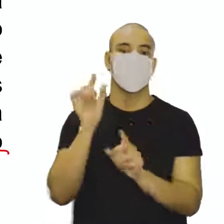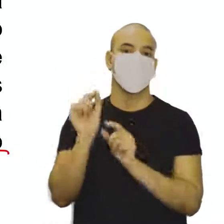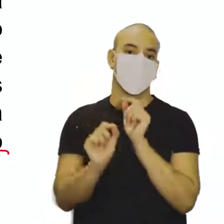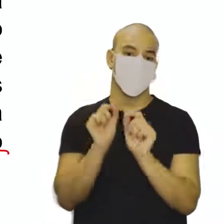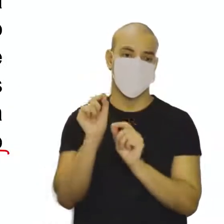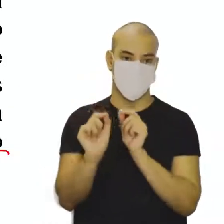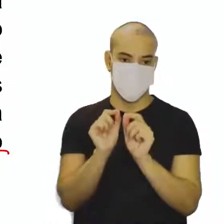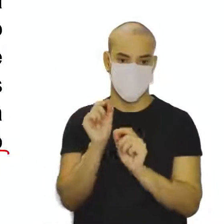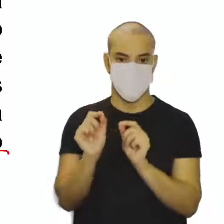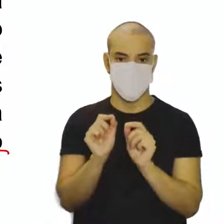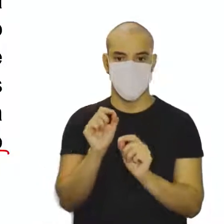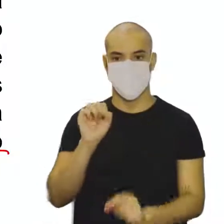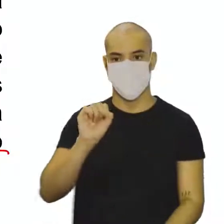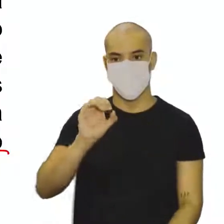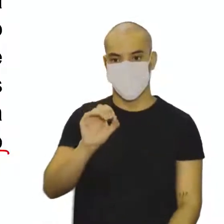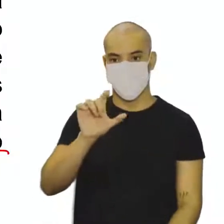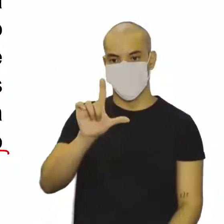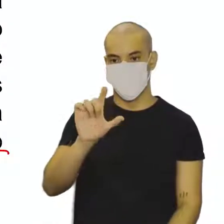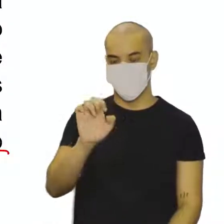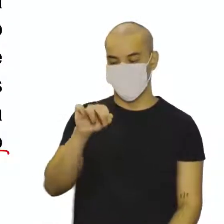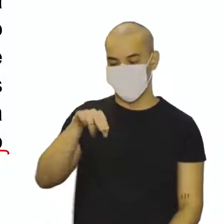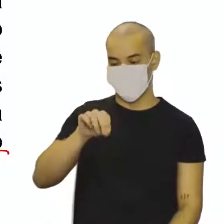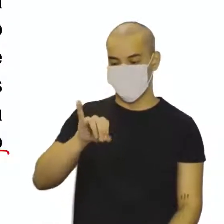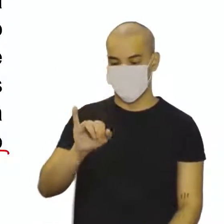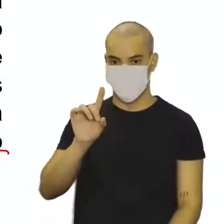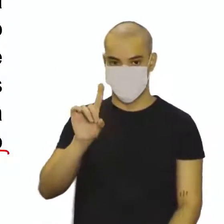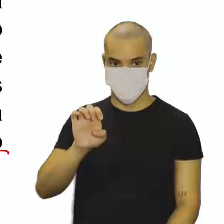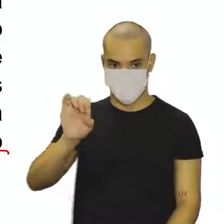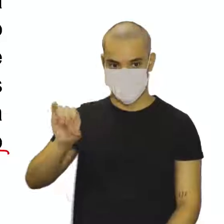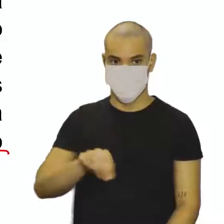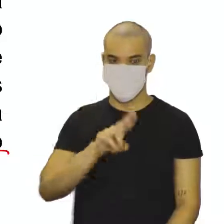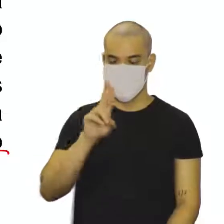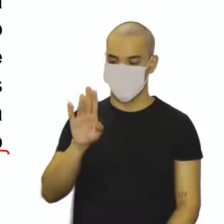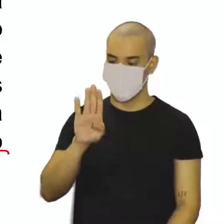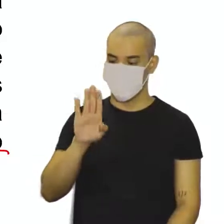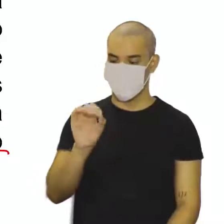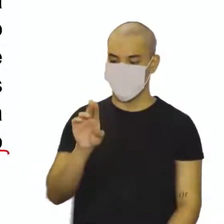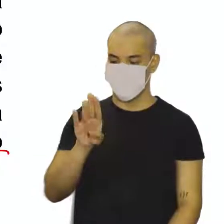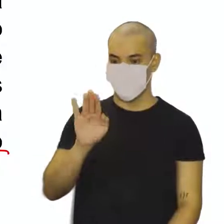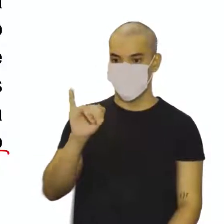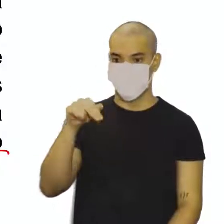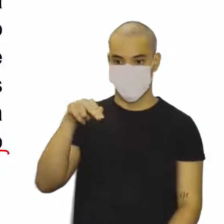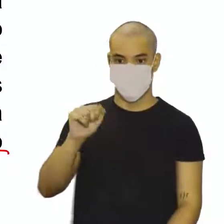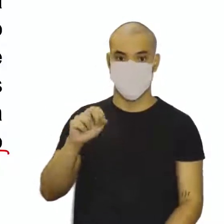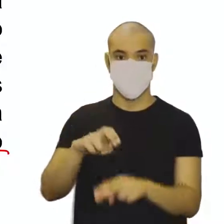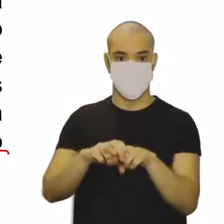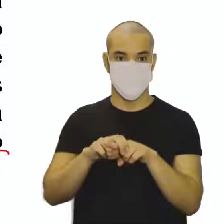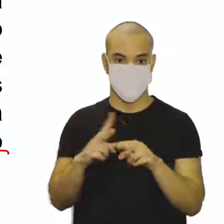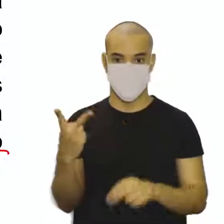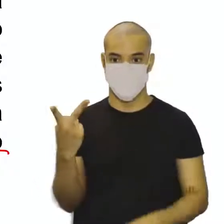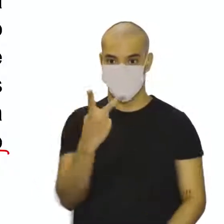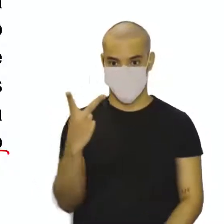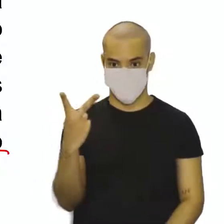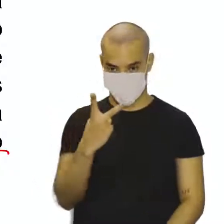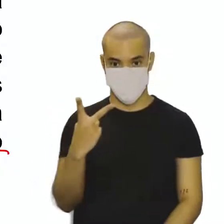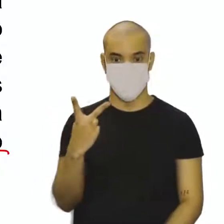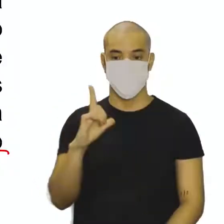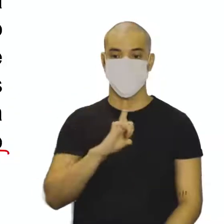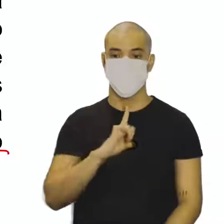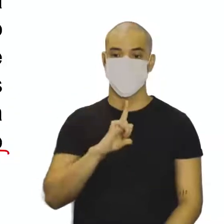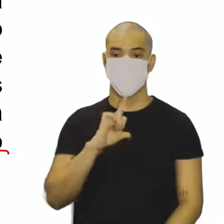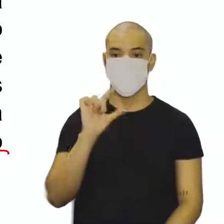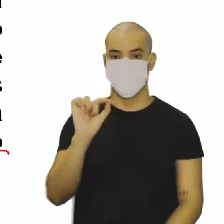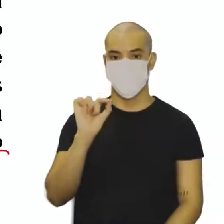ser uma solenoide ou bobina. Então, geralmente o indutor, que é o solenoide ou bobina, isso